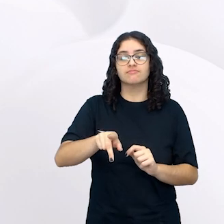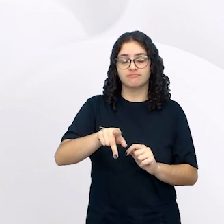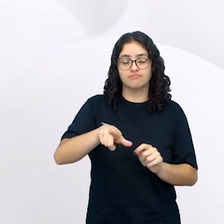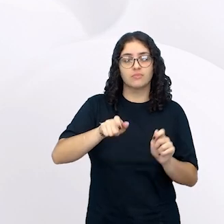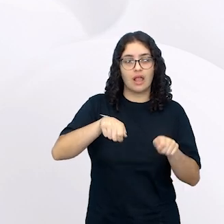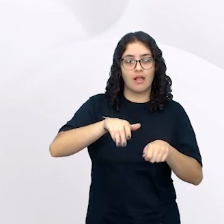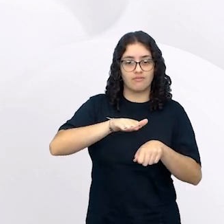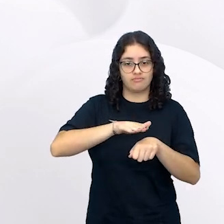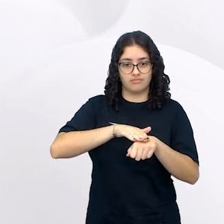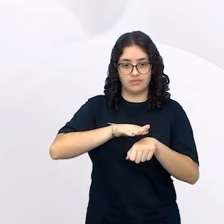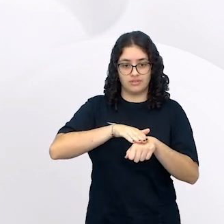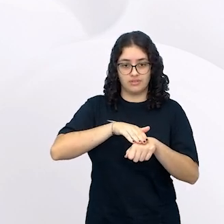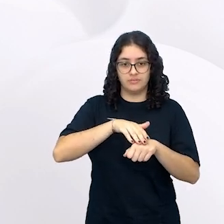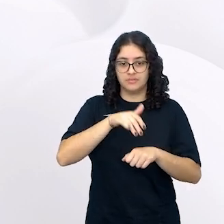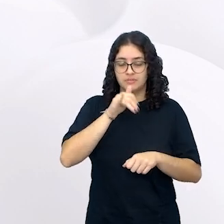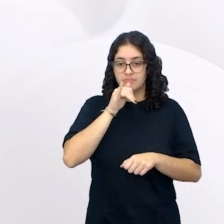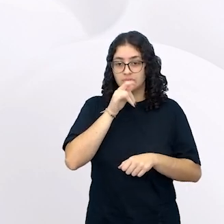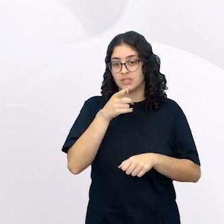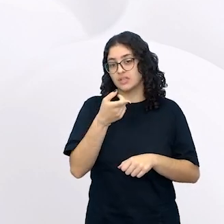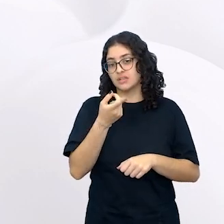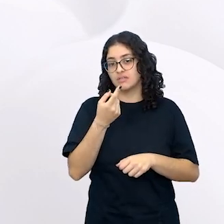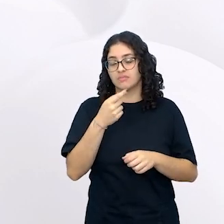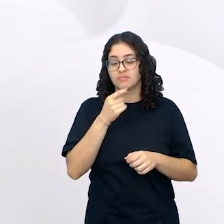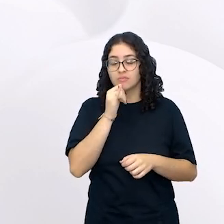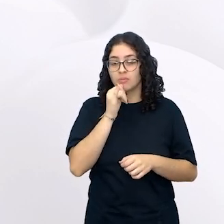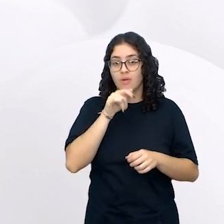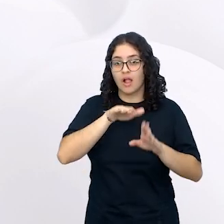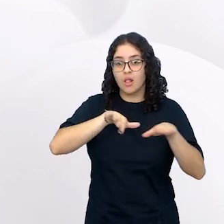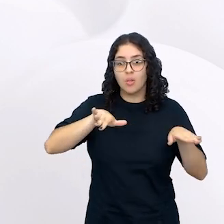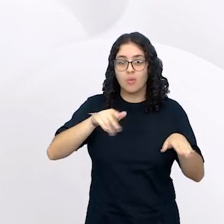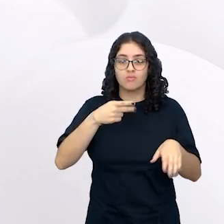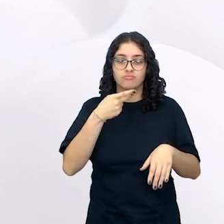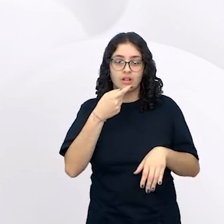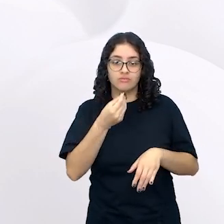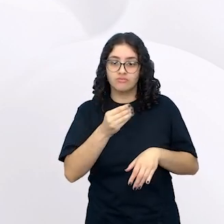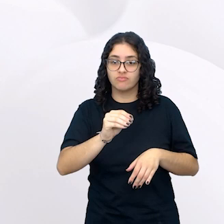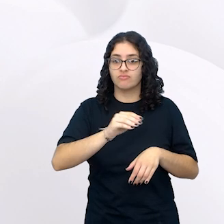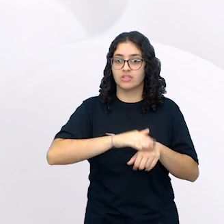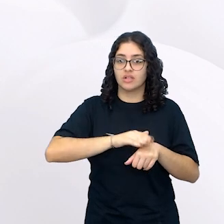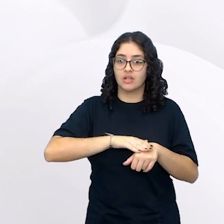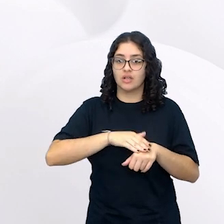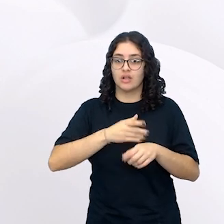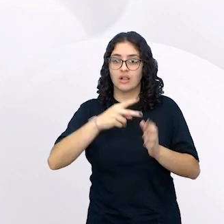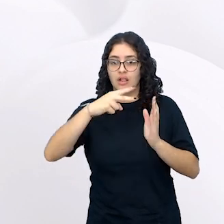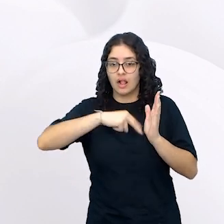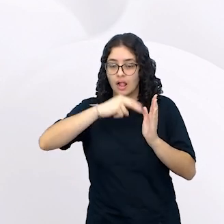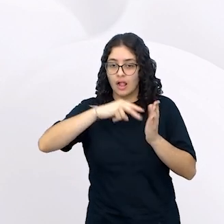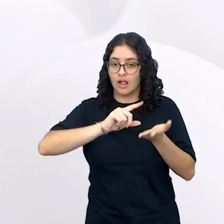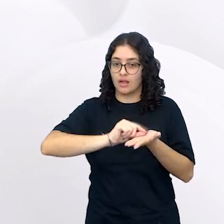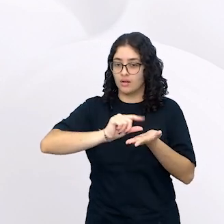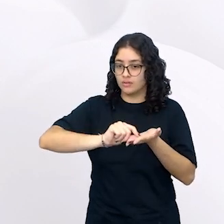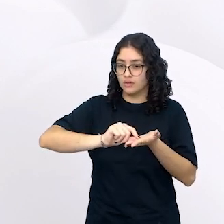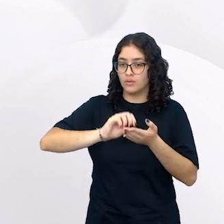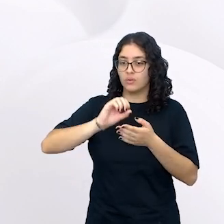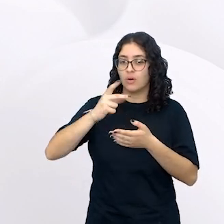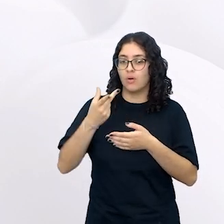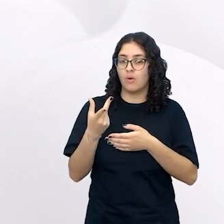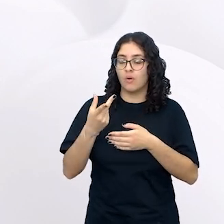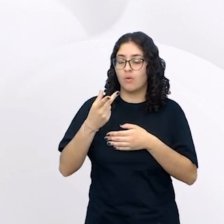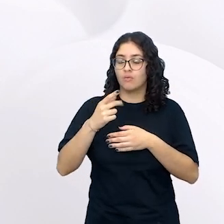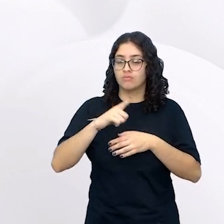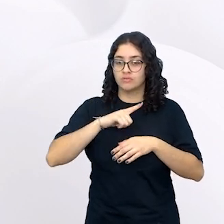pode dar sugestão, né, para os alunos, para os estudantes lerem algum artigo, alguma